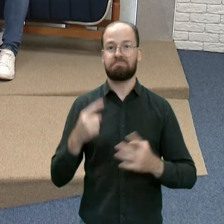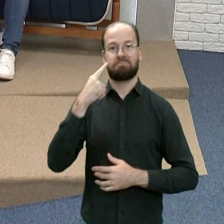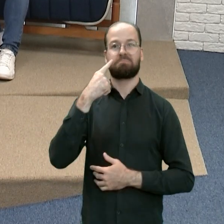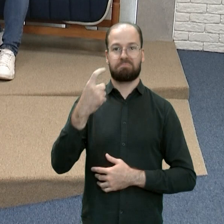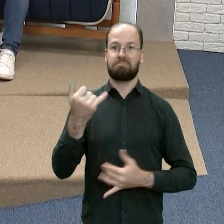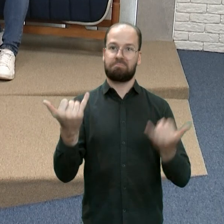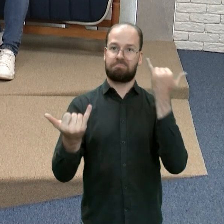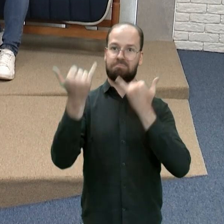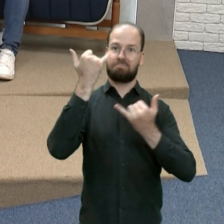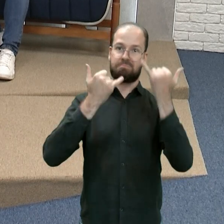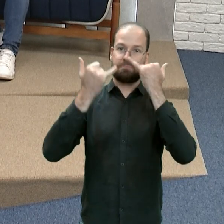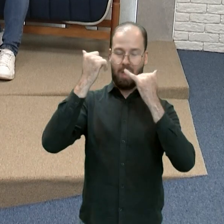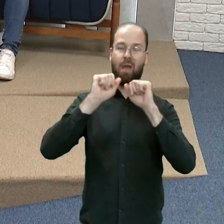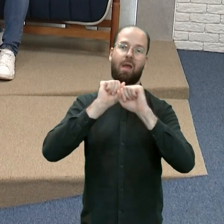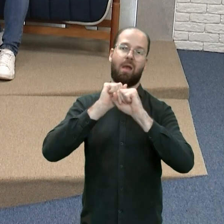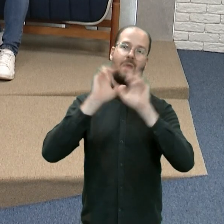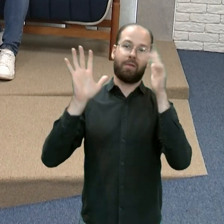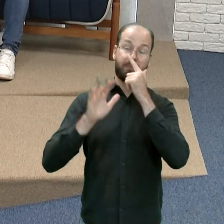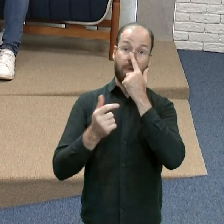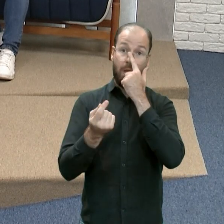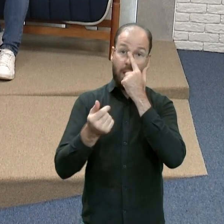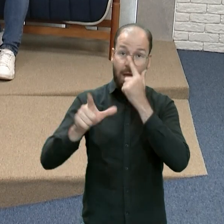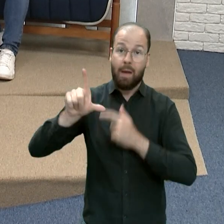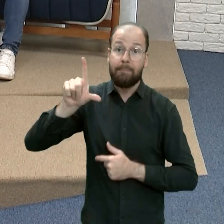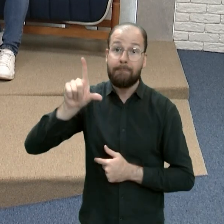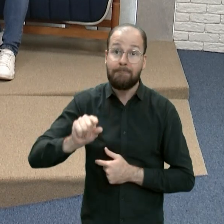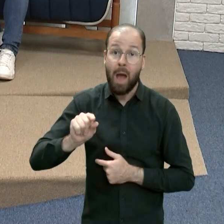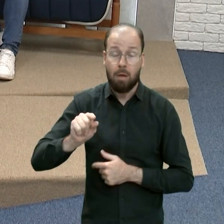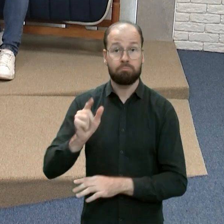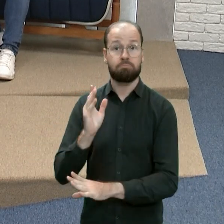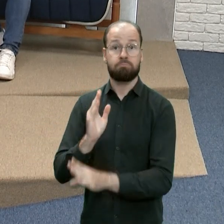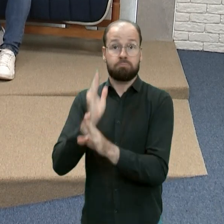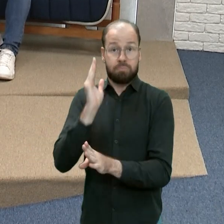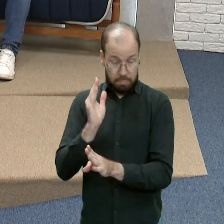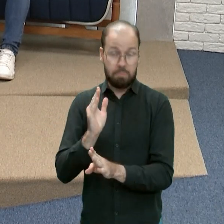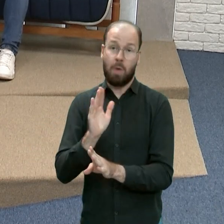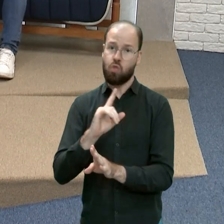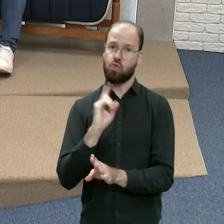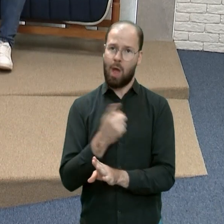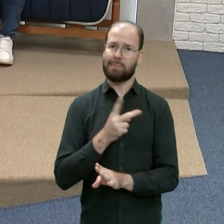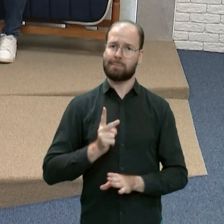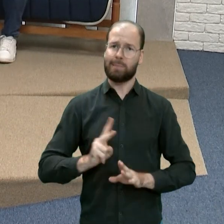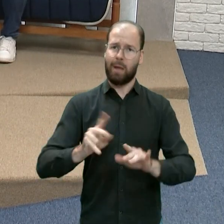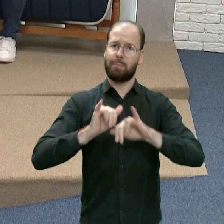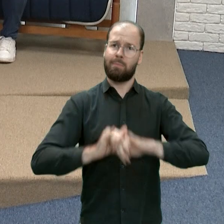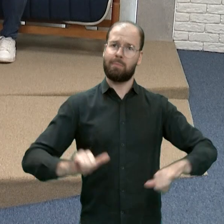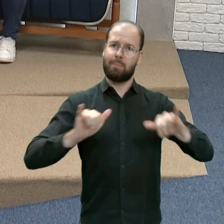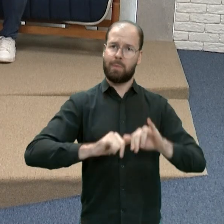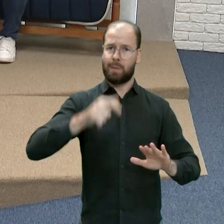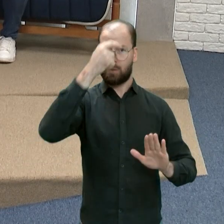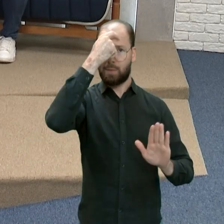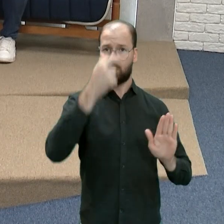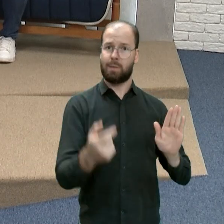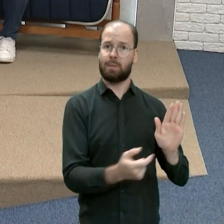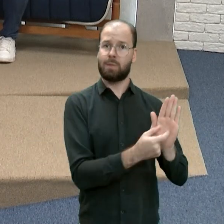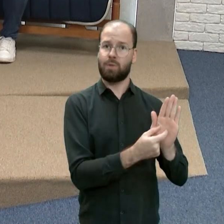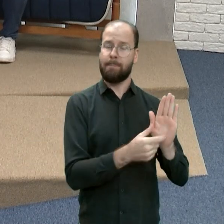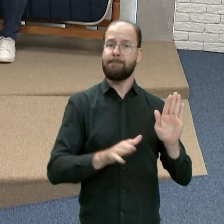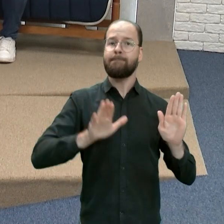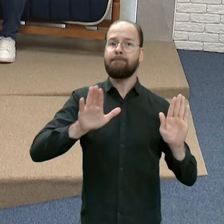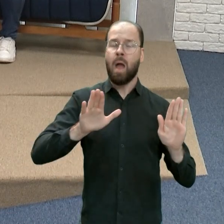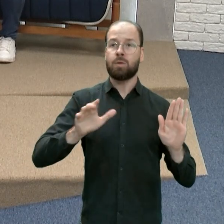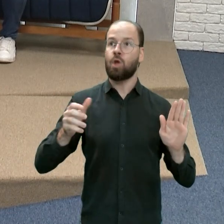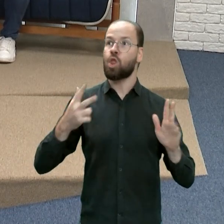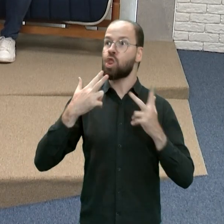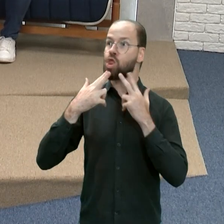de tão baixo custo que foi descoberto, e a gente fala tanto sobre inteligência artificial, né, professor? E às vezes o que é novidade